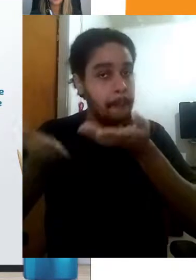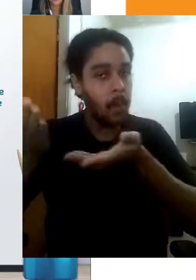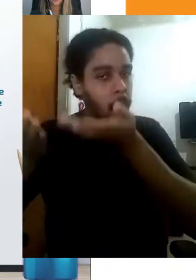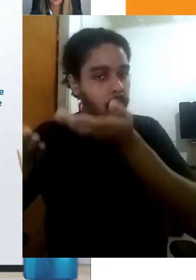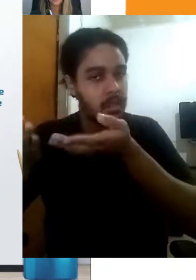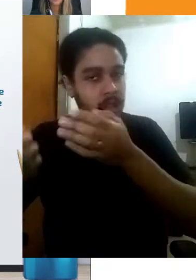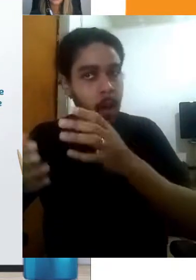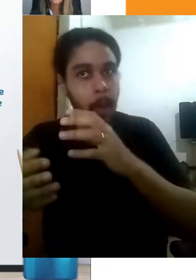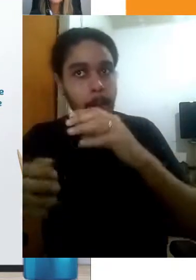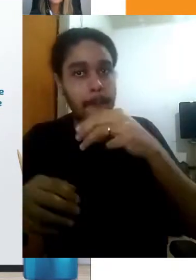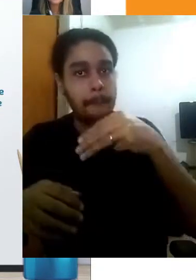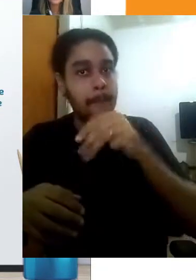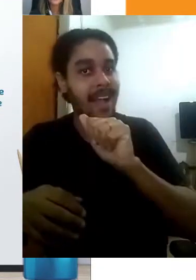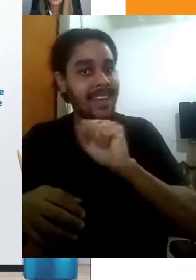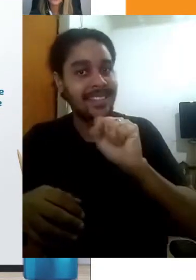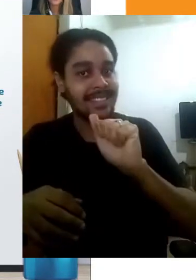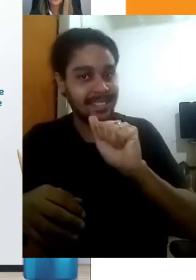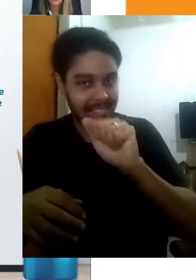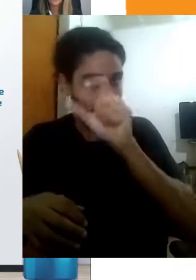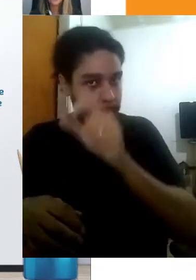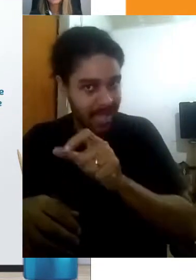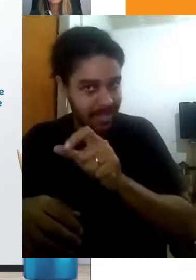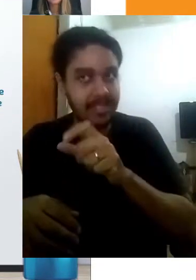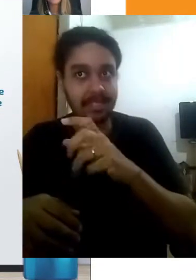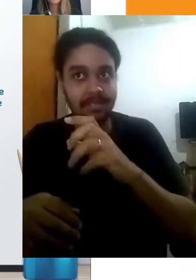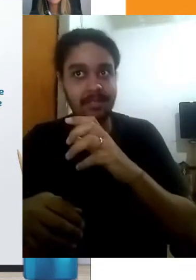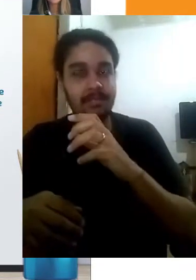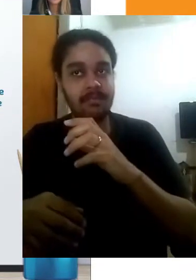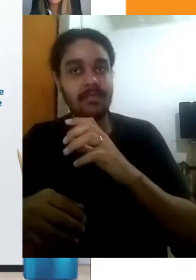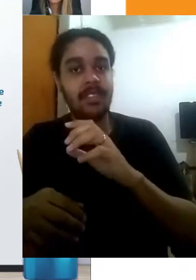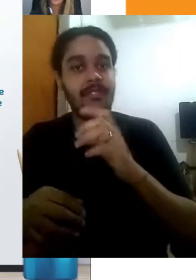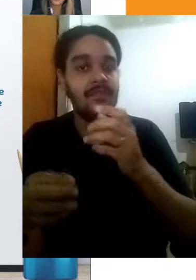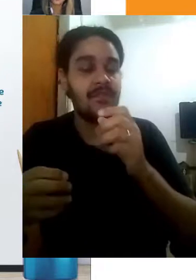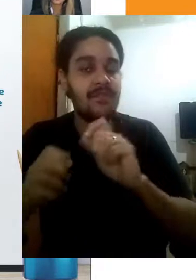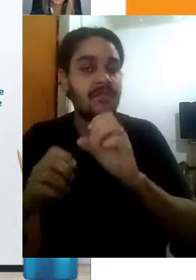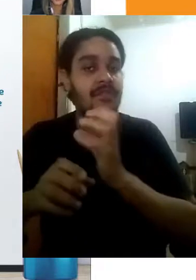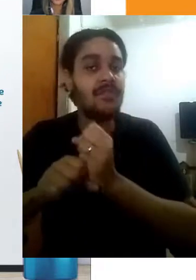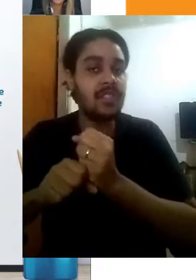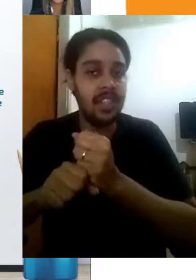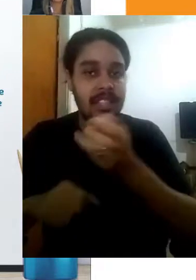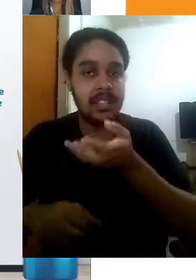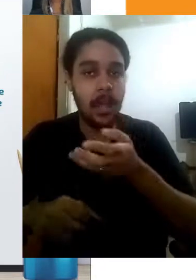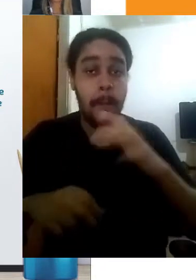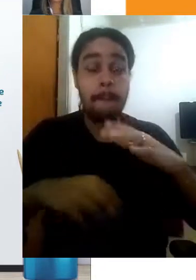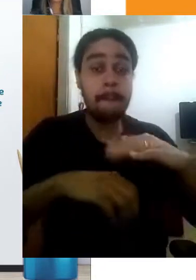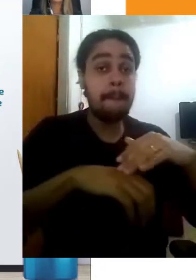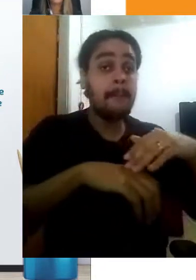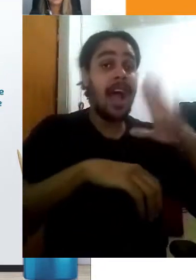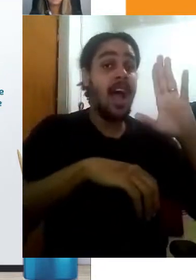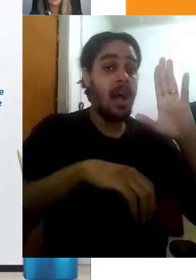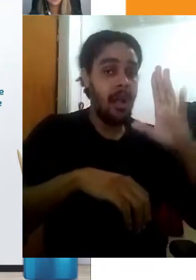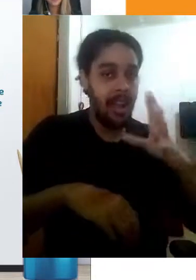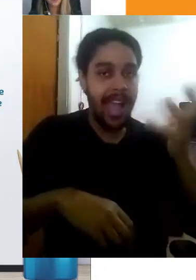aceleração desse corpo. A aceleração adquirida por um corpo é diretamente proporcional à força, ou seja, quanto maior